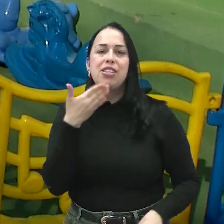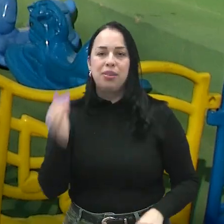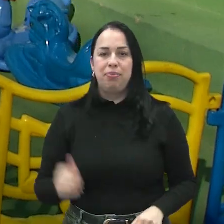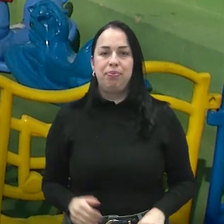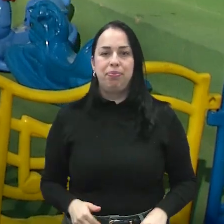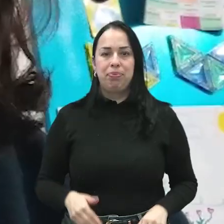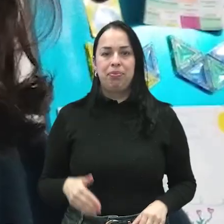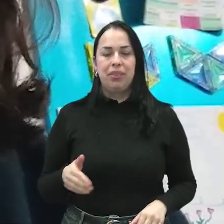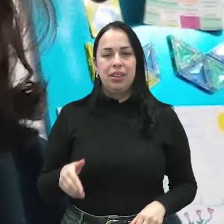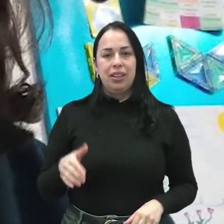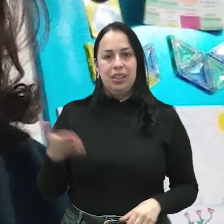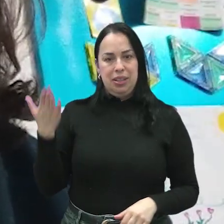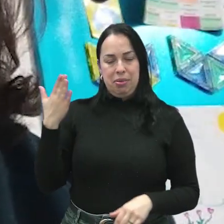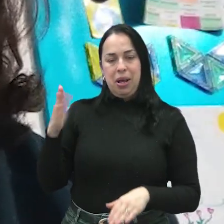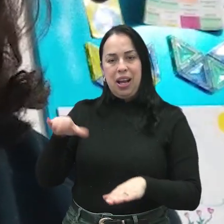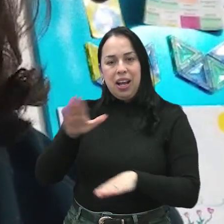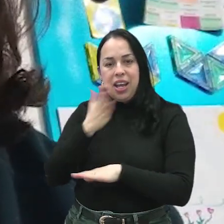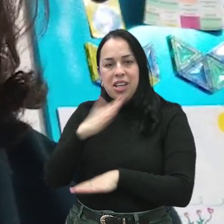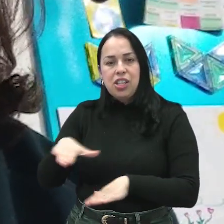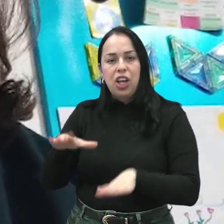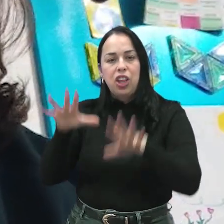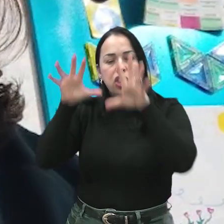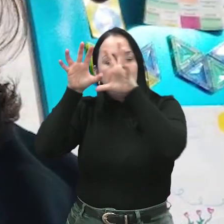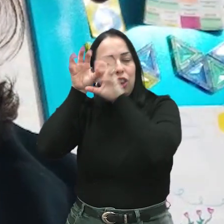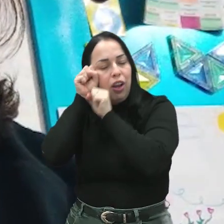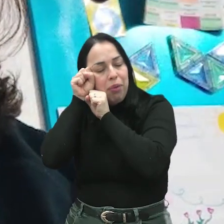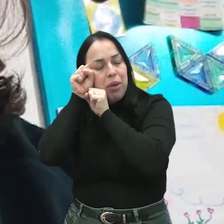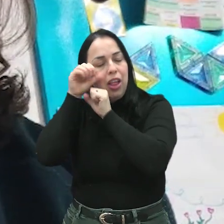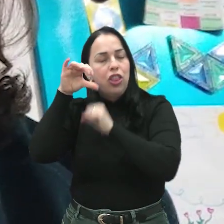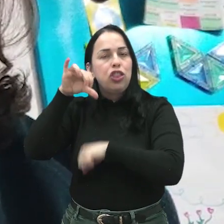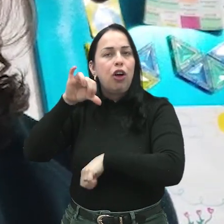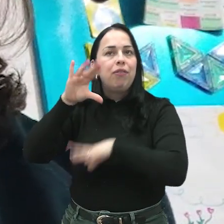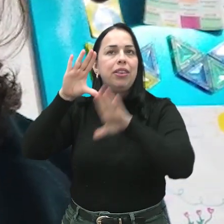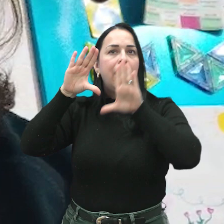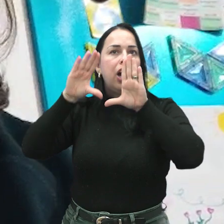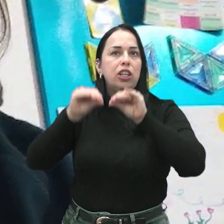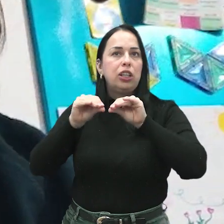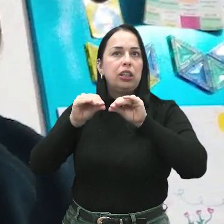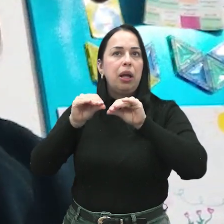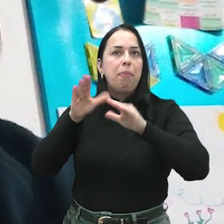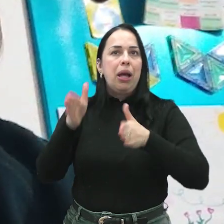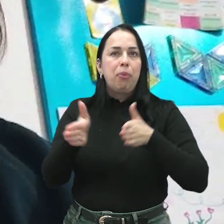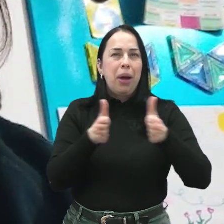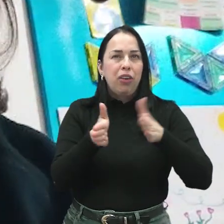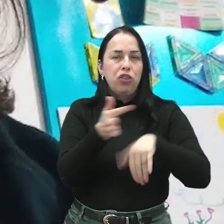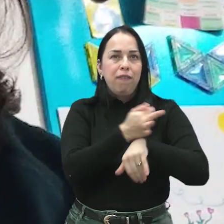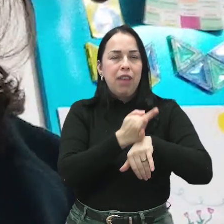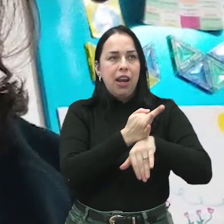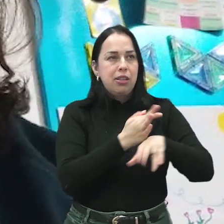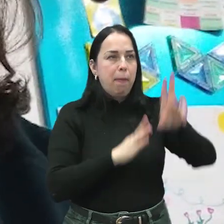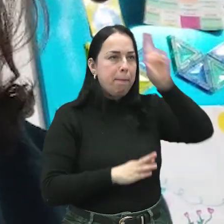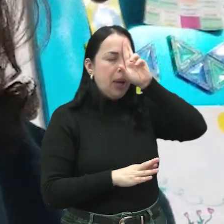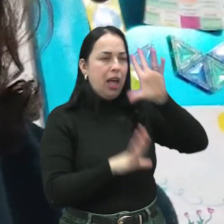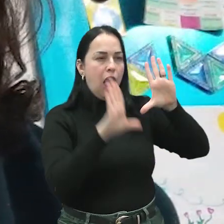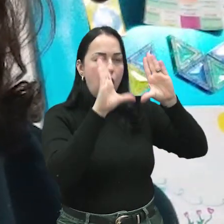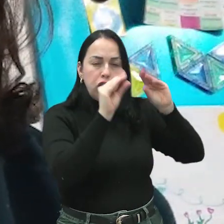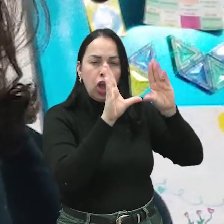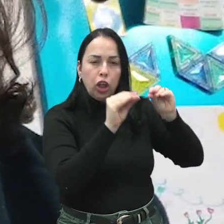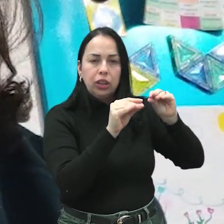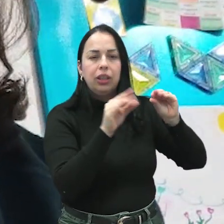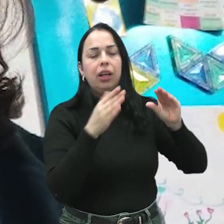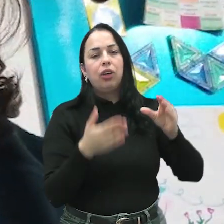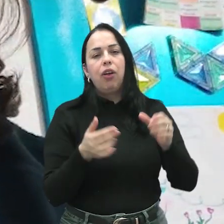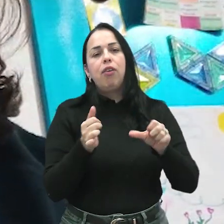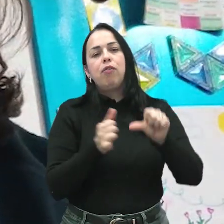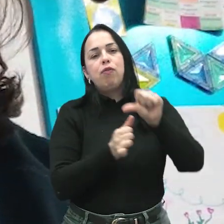mais fácil. Se a criança dormia 9 da noite e agora ela estava dormindo meia-noite nas férias. Então a gente